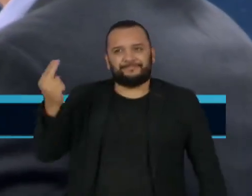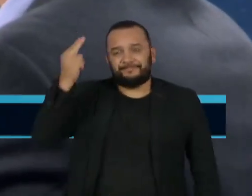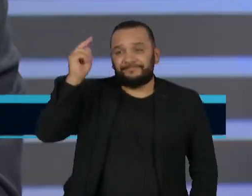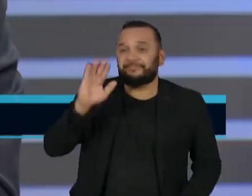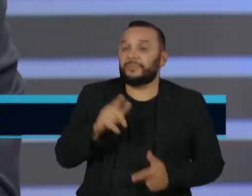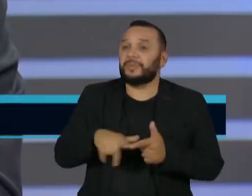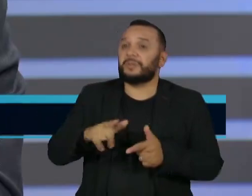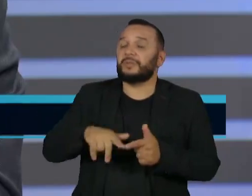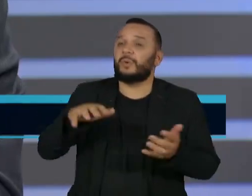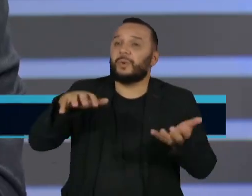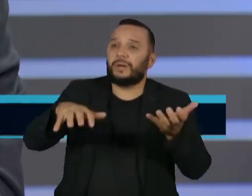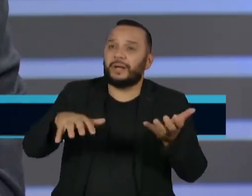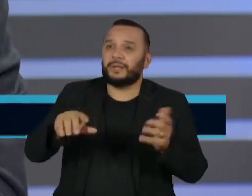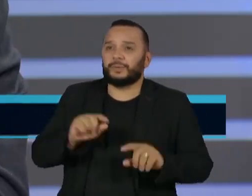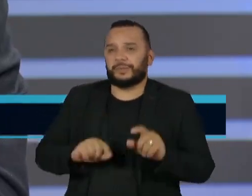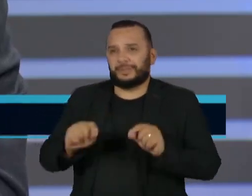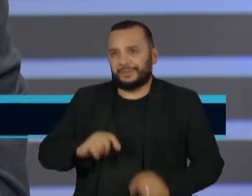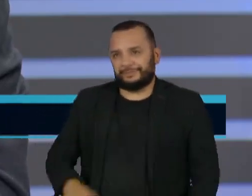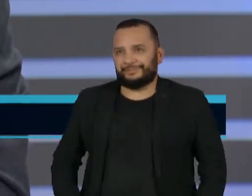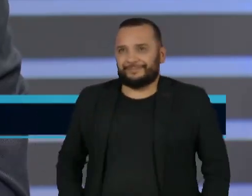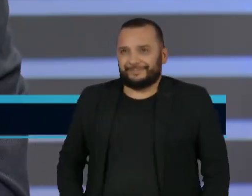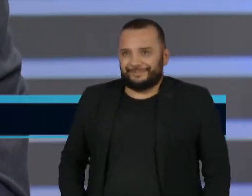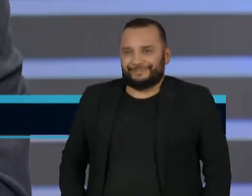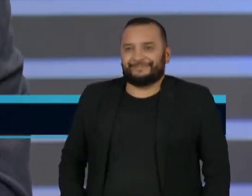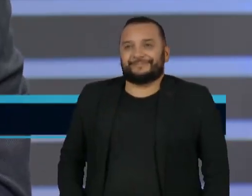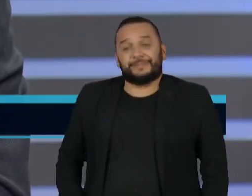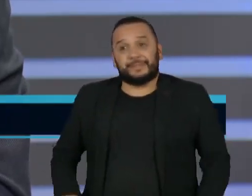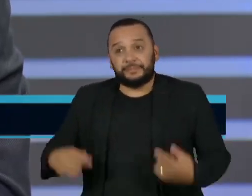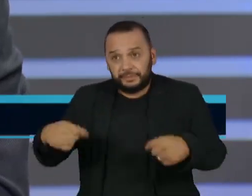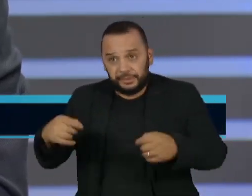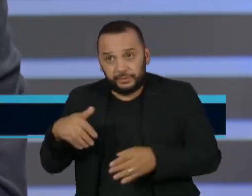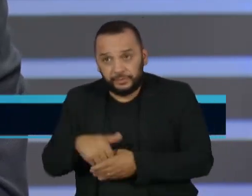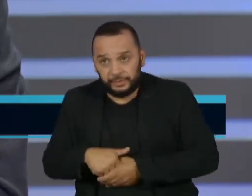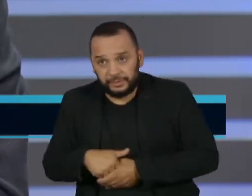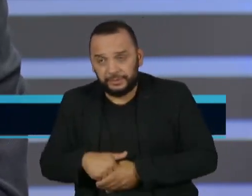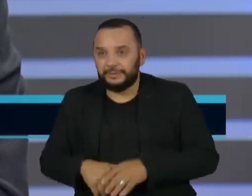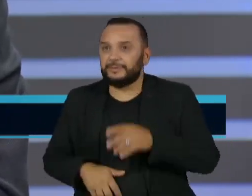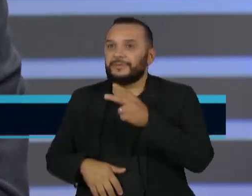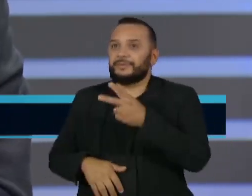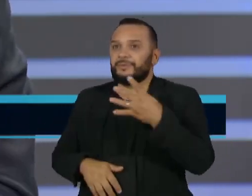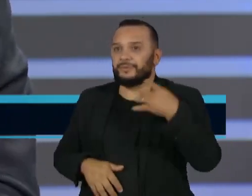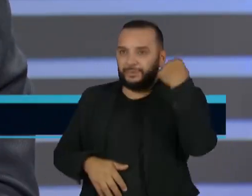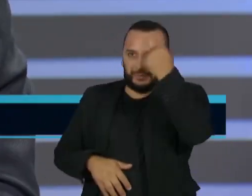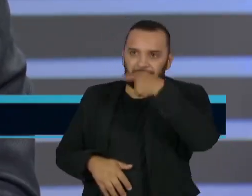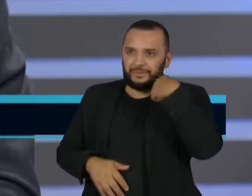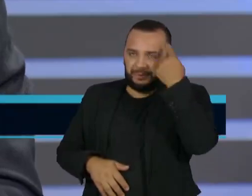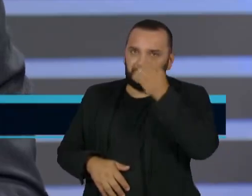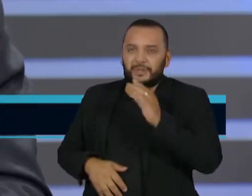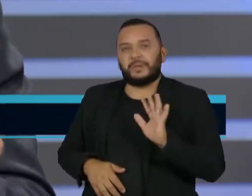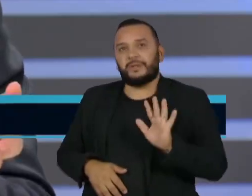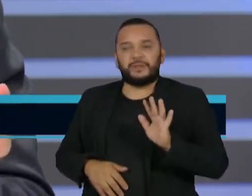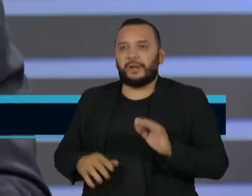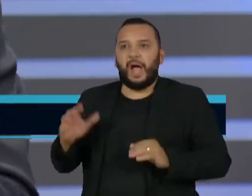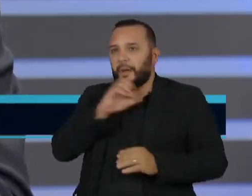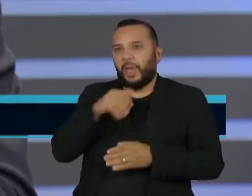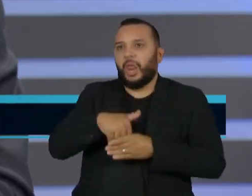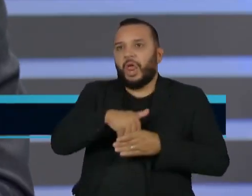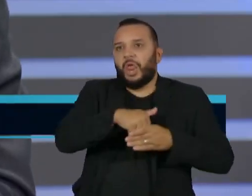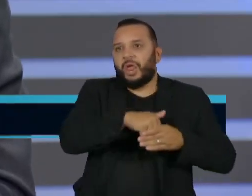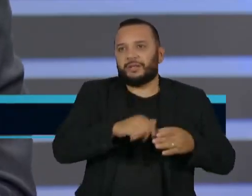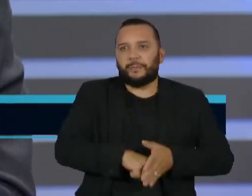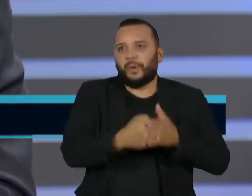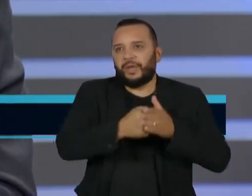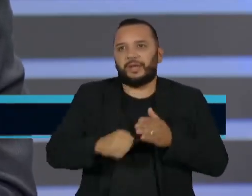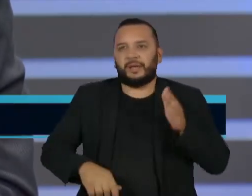assim, Marcelo. O que acontece? Eles pegam... Não, precisa votar? Aí, em 24 horas, eles fazem... Derrubam o